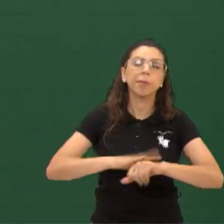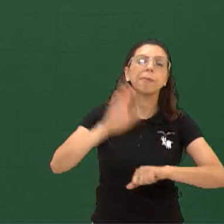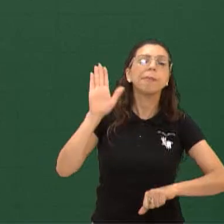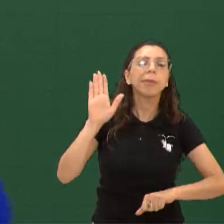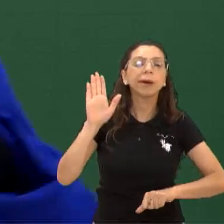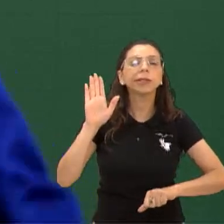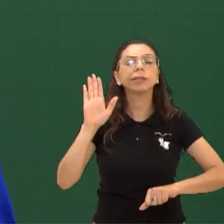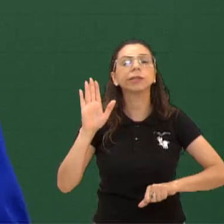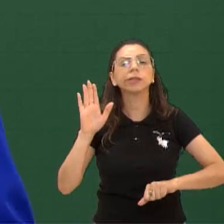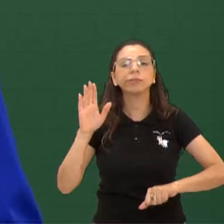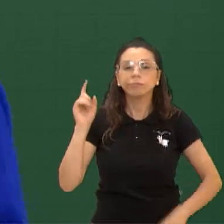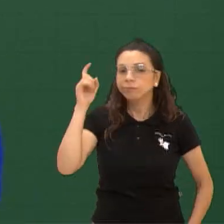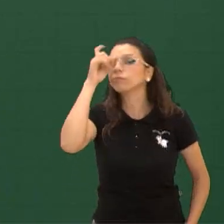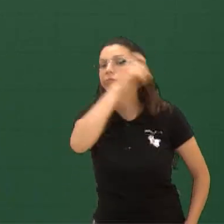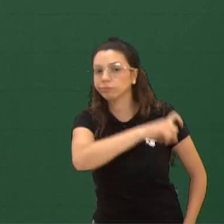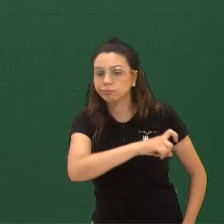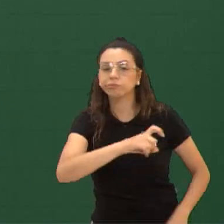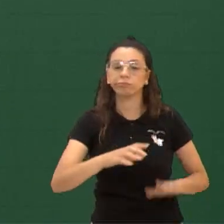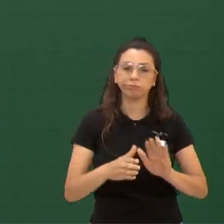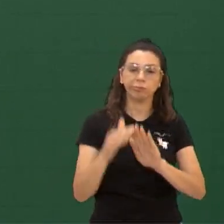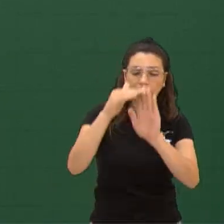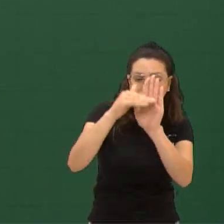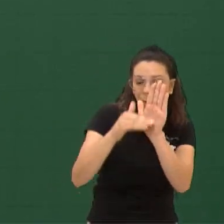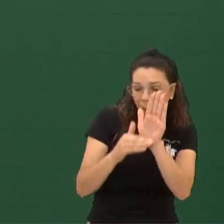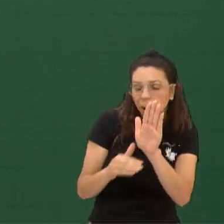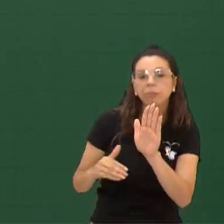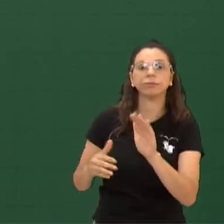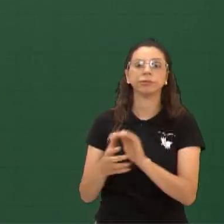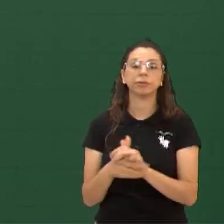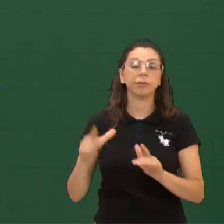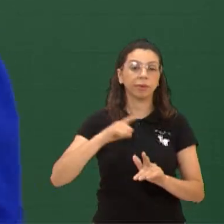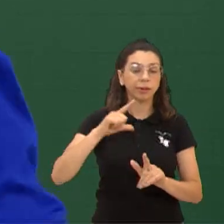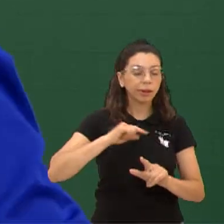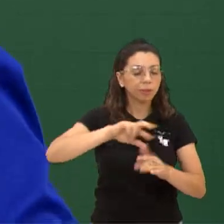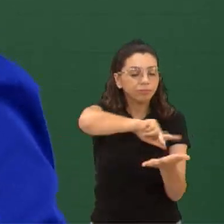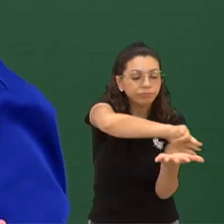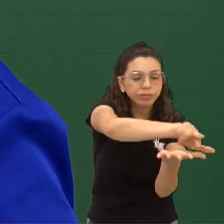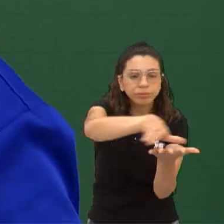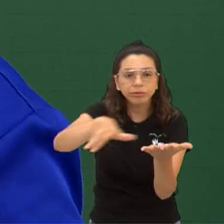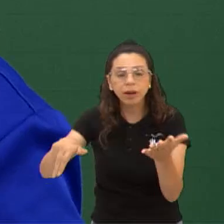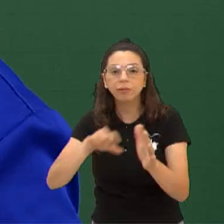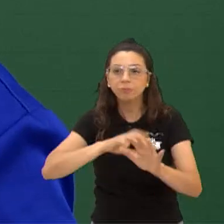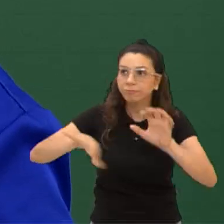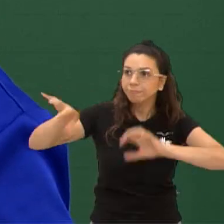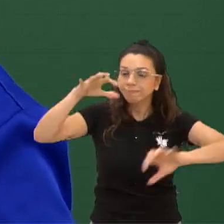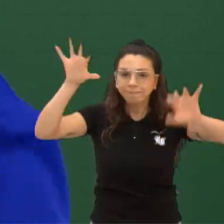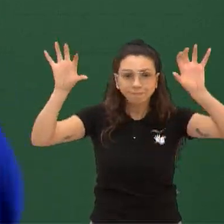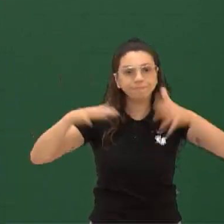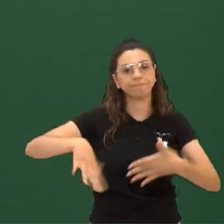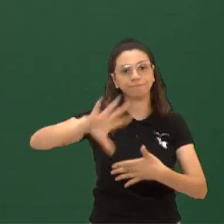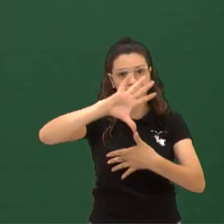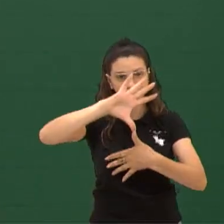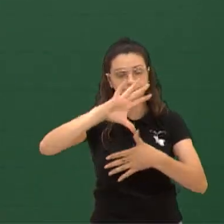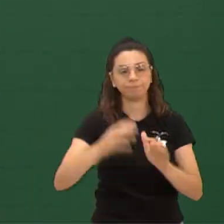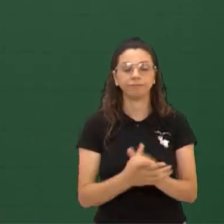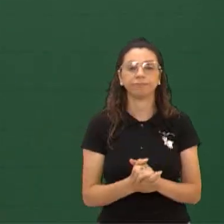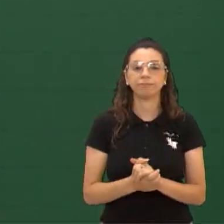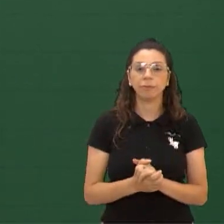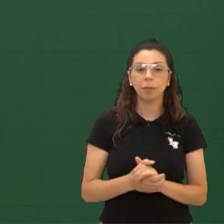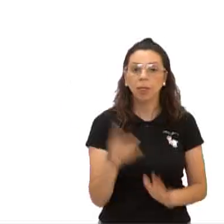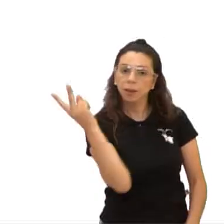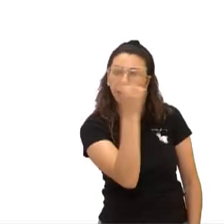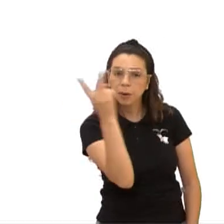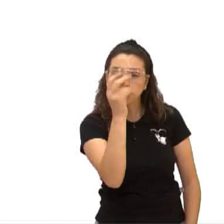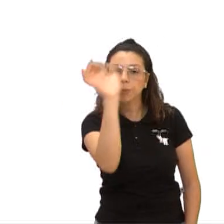mais elaborada. Nessa perspectiva, então, vamos ter várias distribuídas ao longo do continente. Estas duas